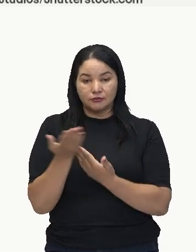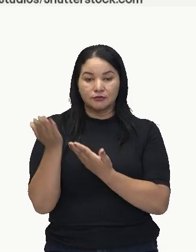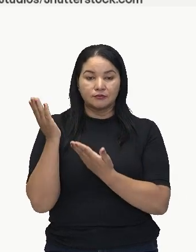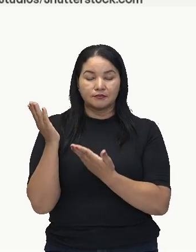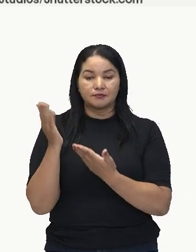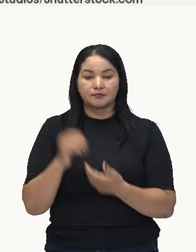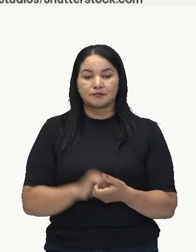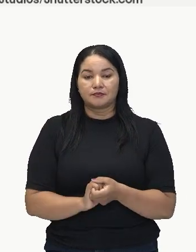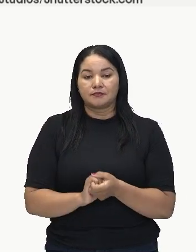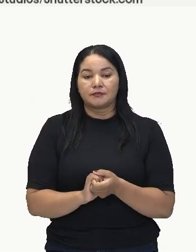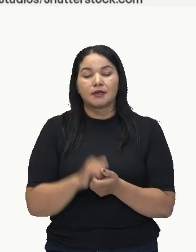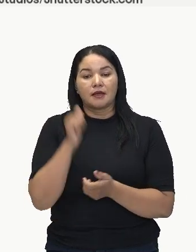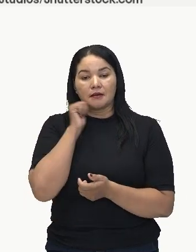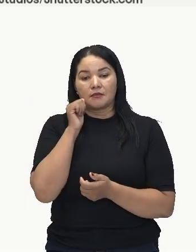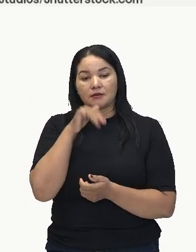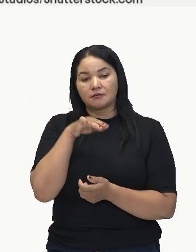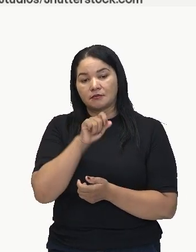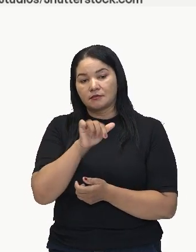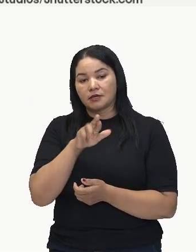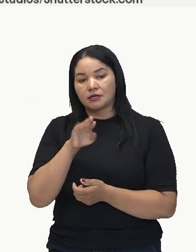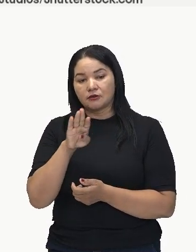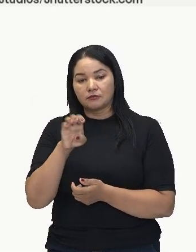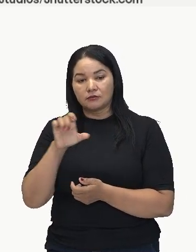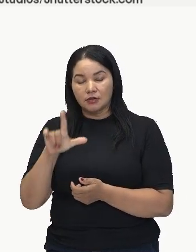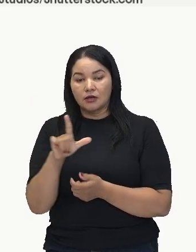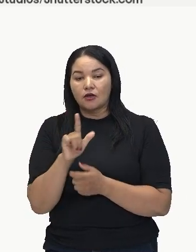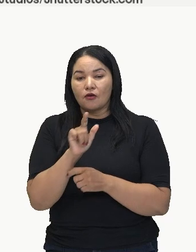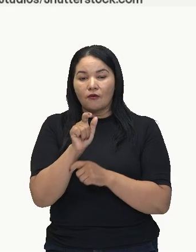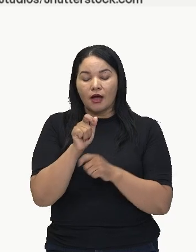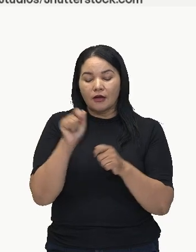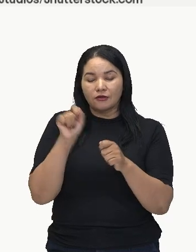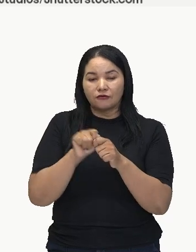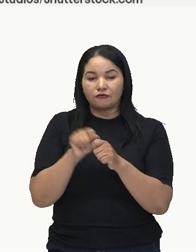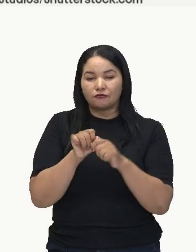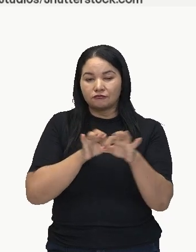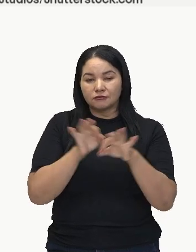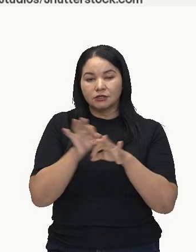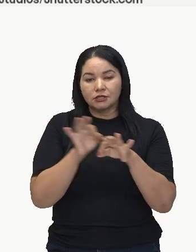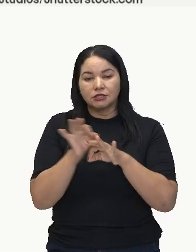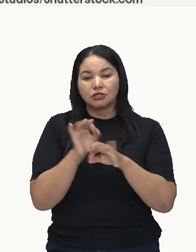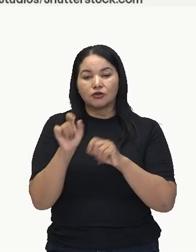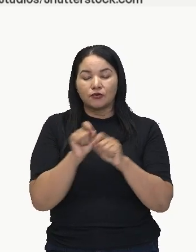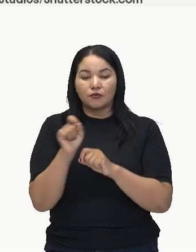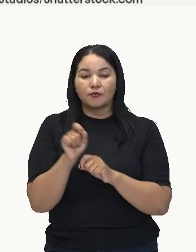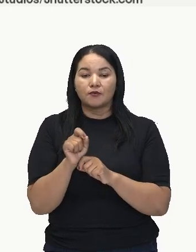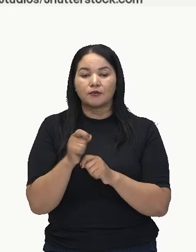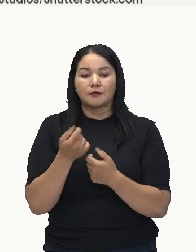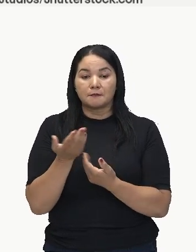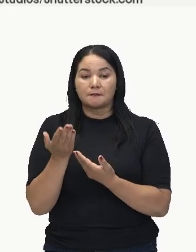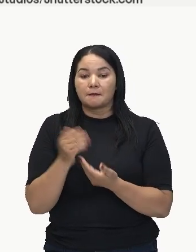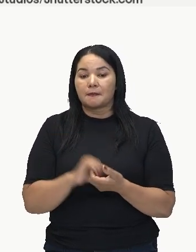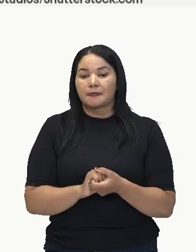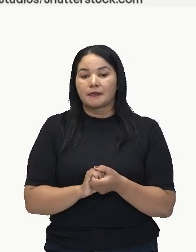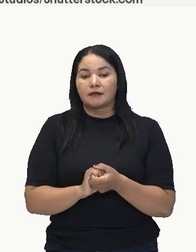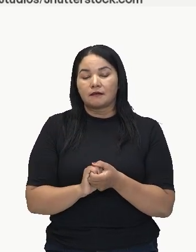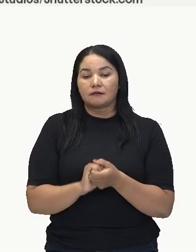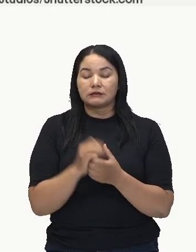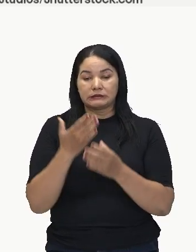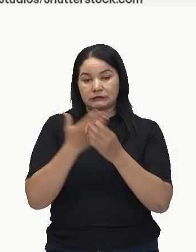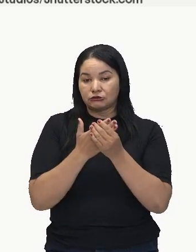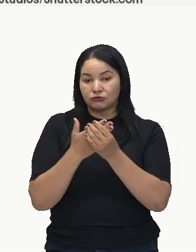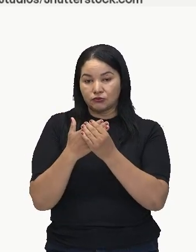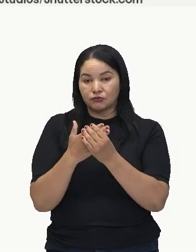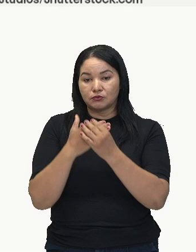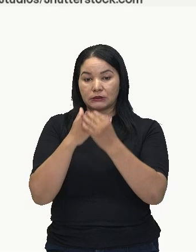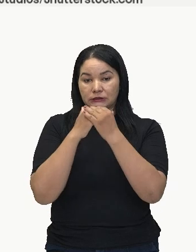preparou Maribel? Los bocadillos. Olha o los aí substituindo bocadilhos. Bocadilhos significa sanduíches.